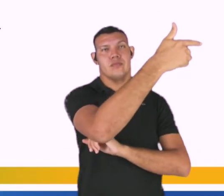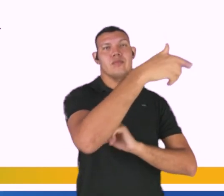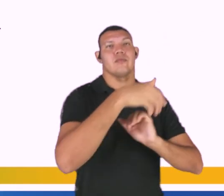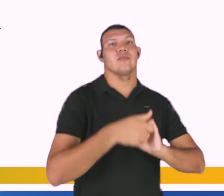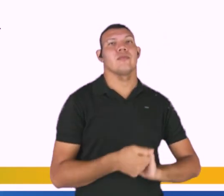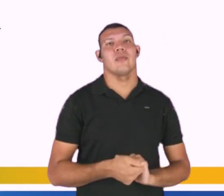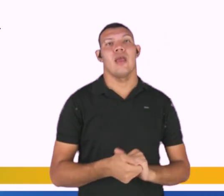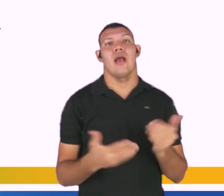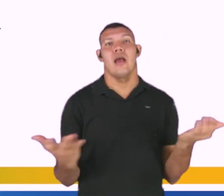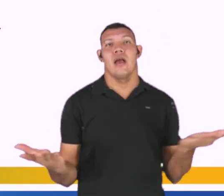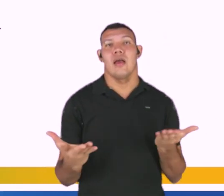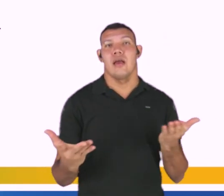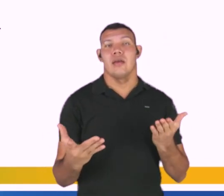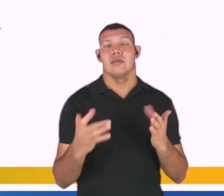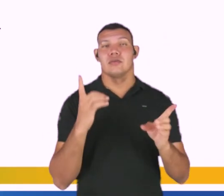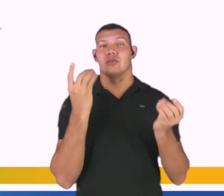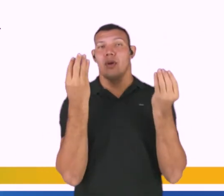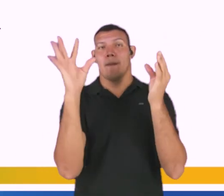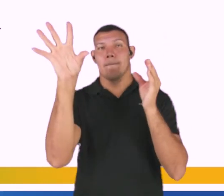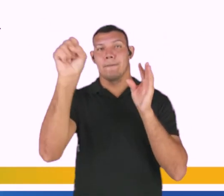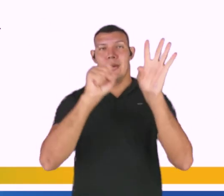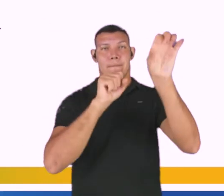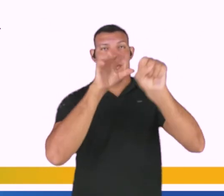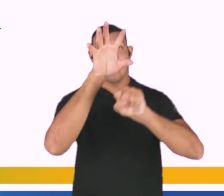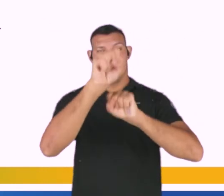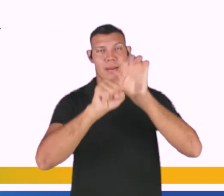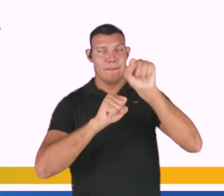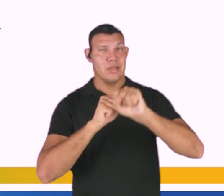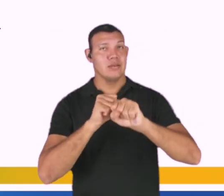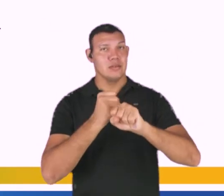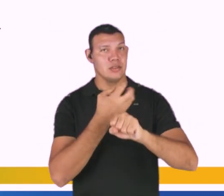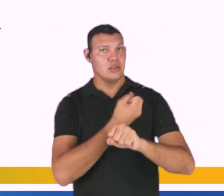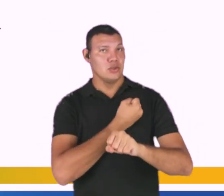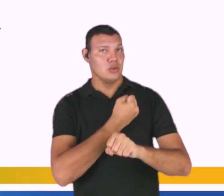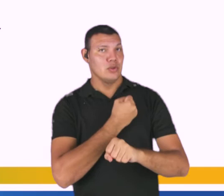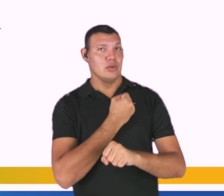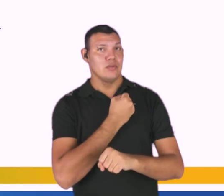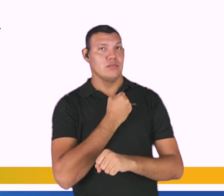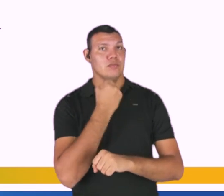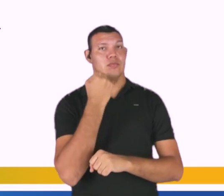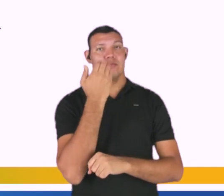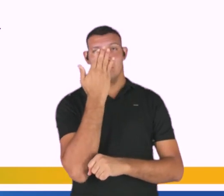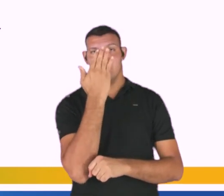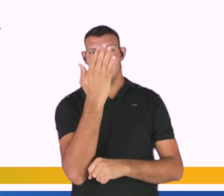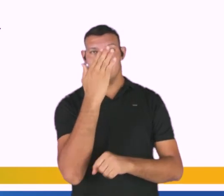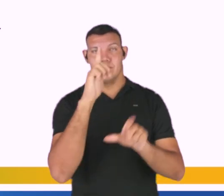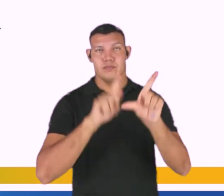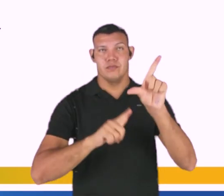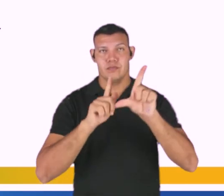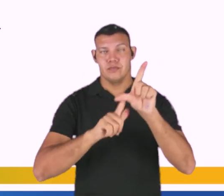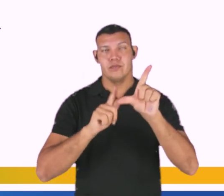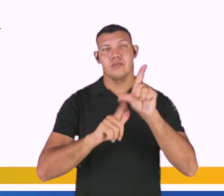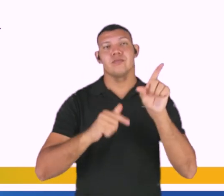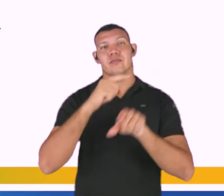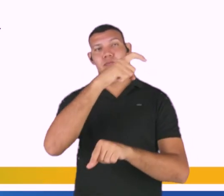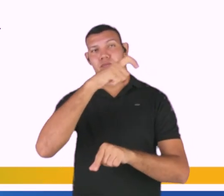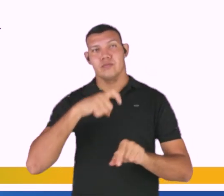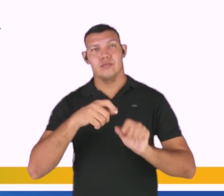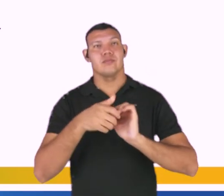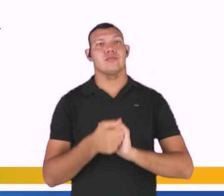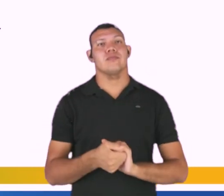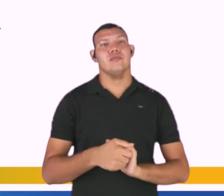lá no peixes os coeficientes da perto de X então no caso será o três o menos